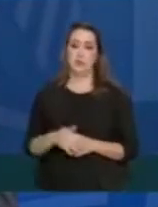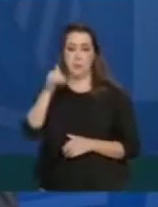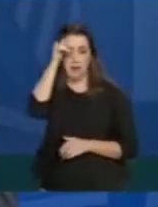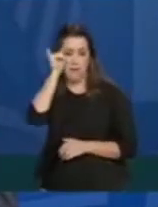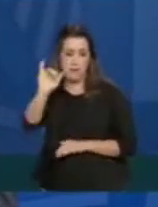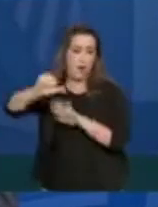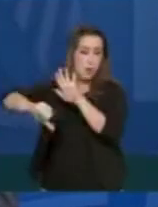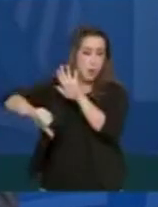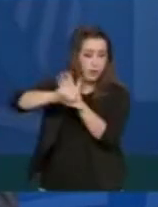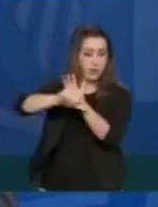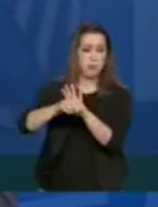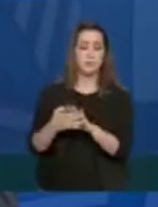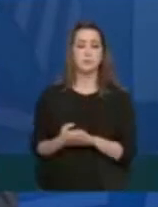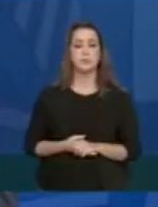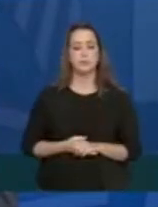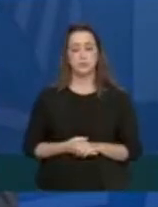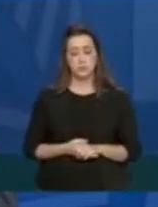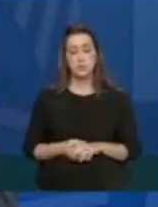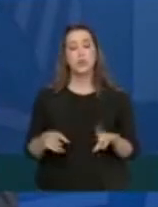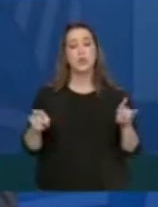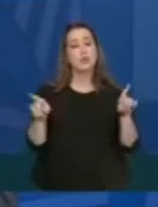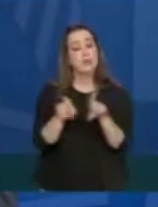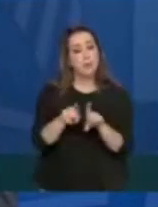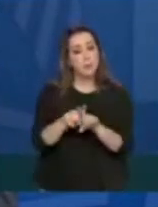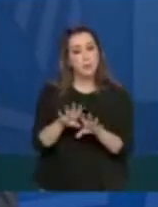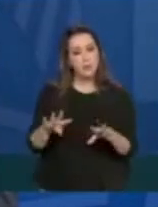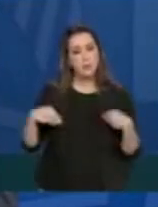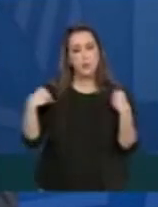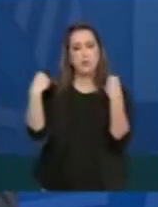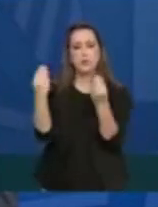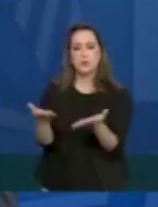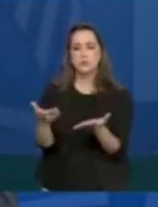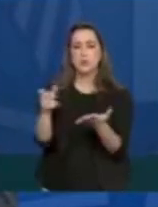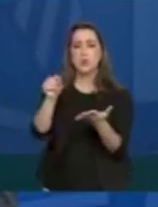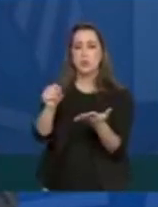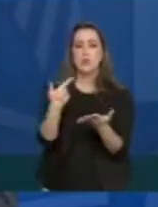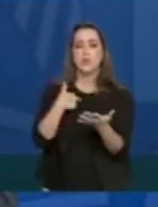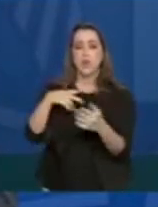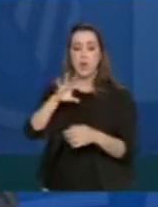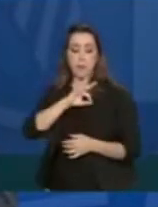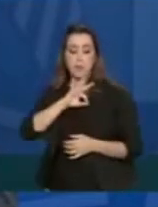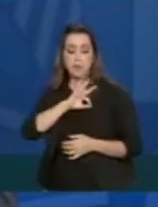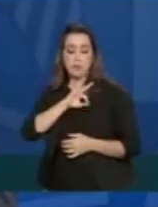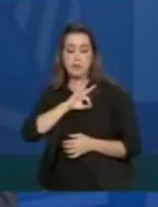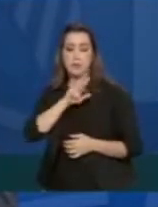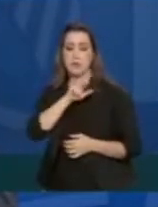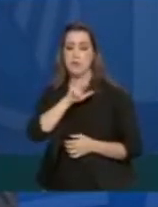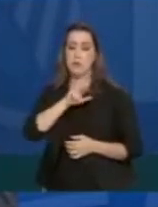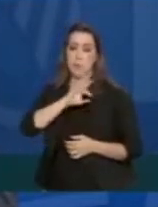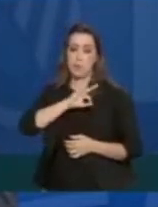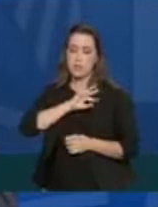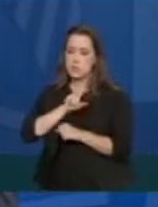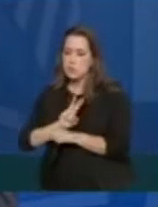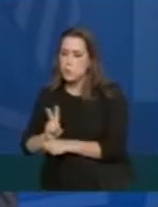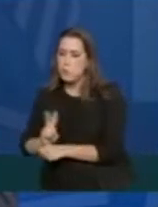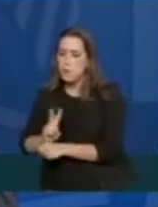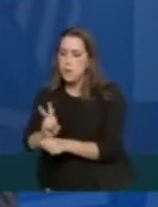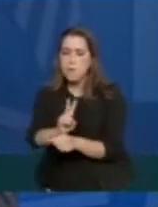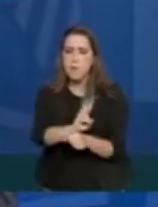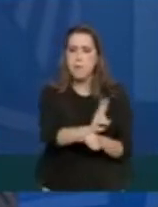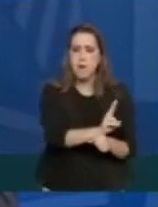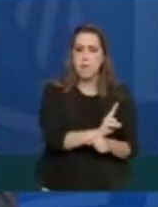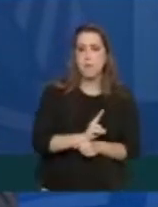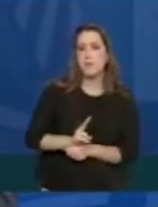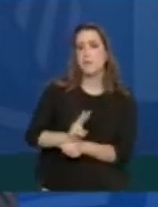em grande medida, a atribuição de polícia ostensiva e da maior parte